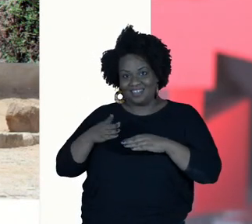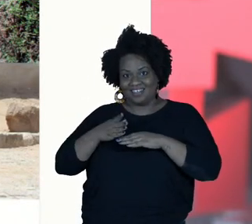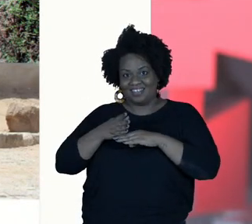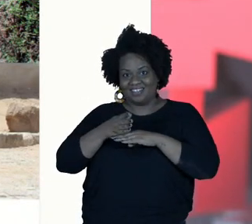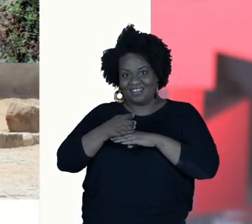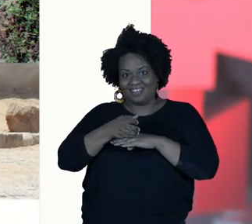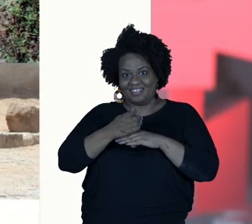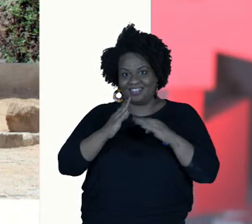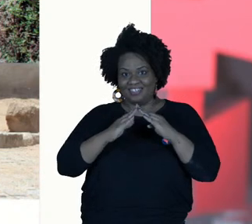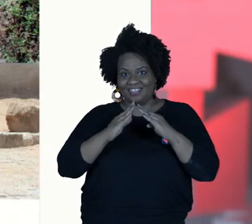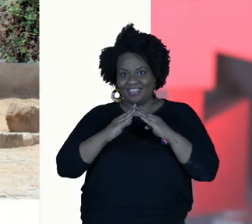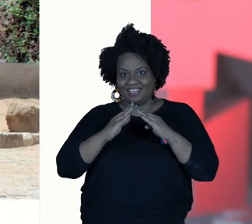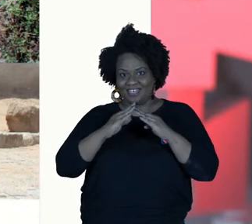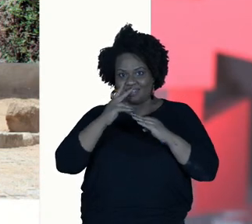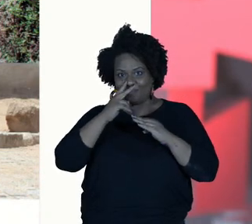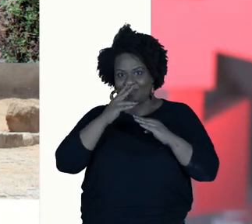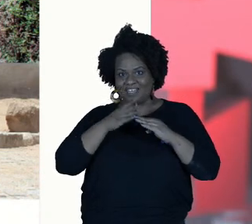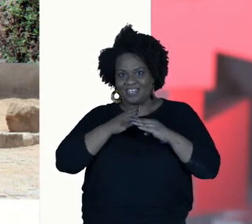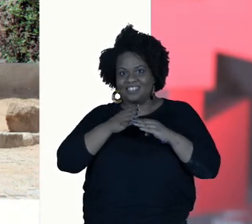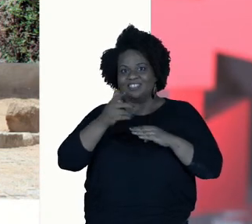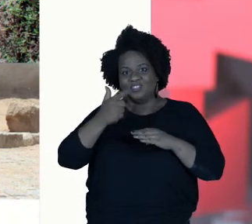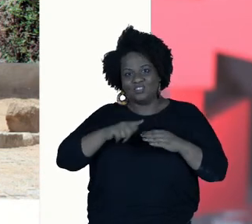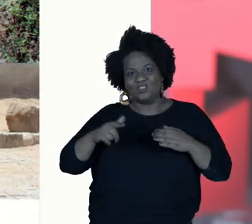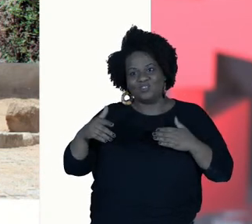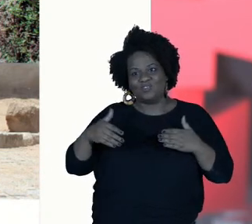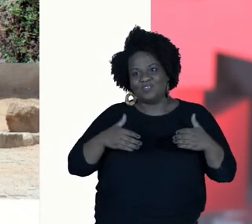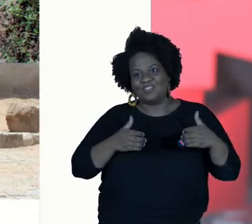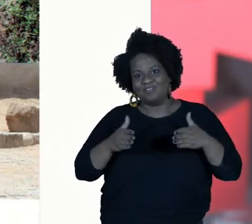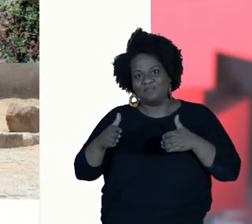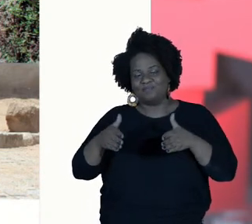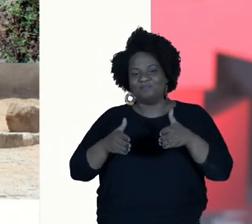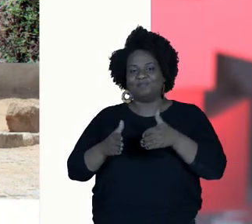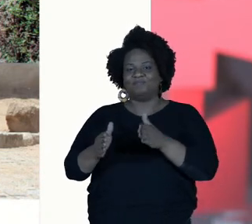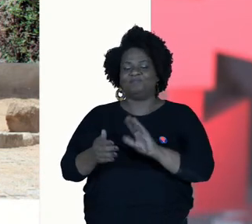em casa como se estivesse adentrando de novo esse caminho do trabalho.